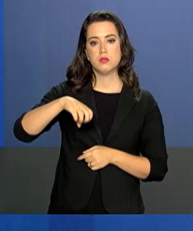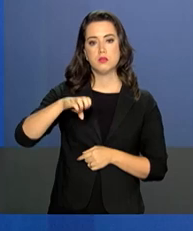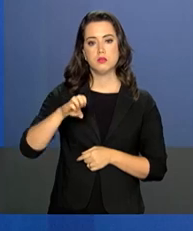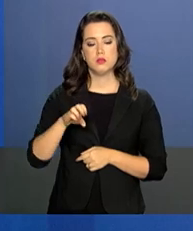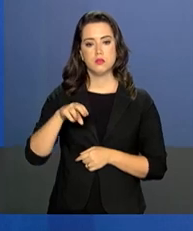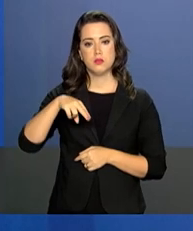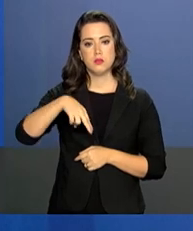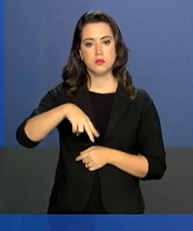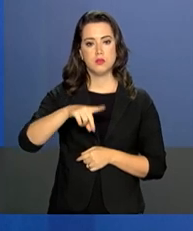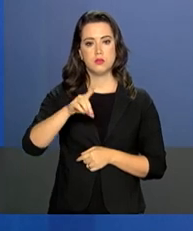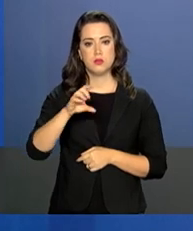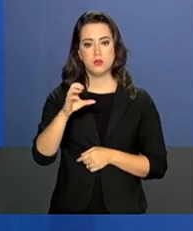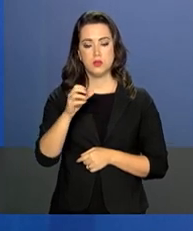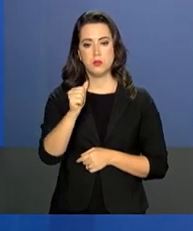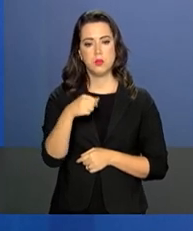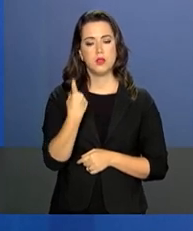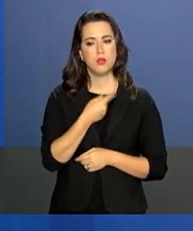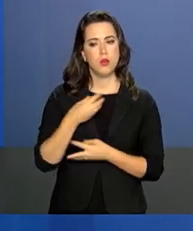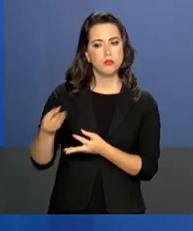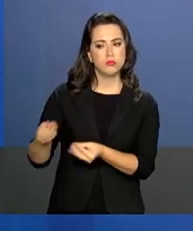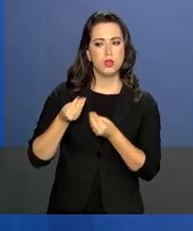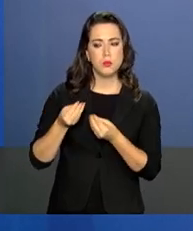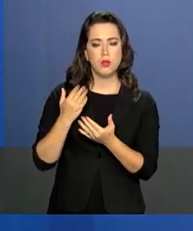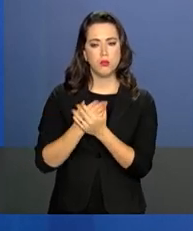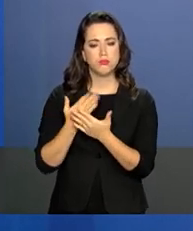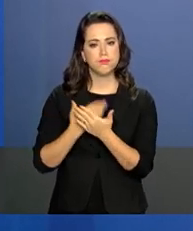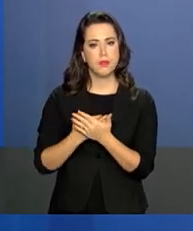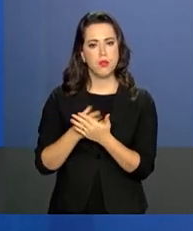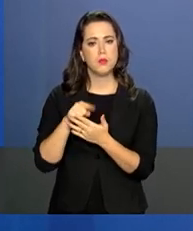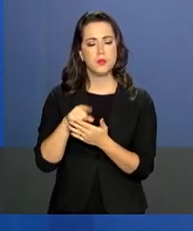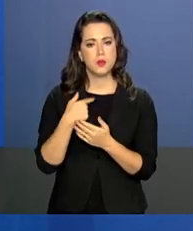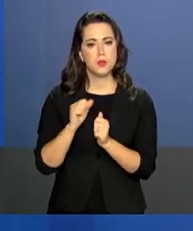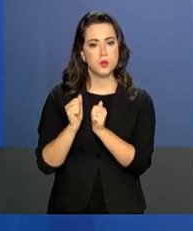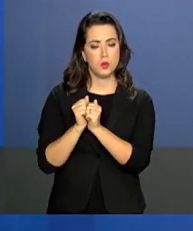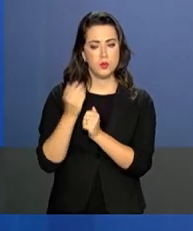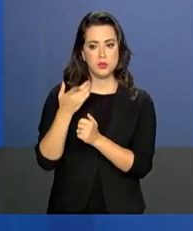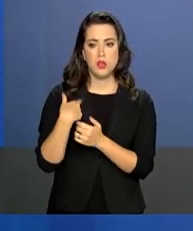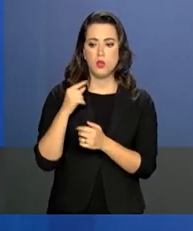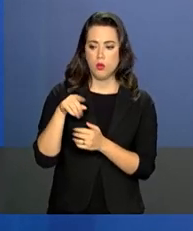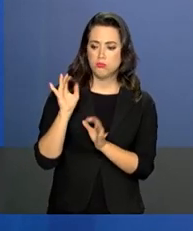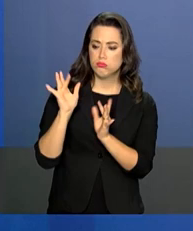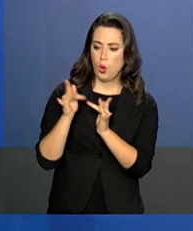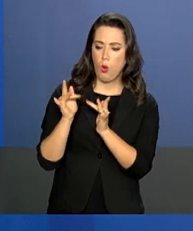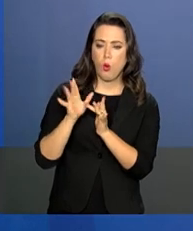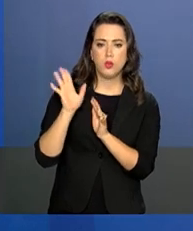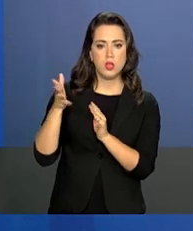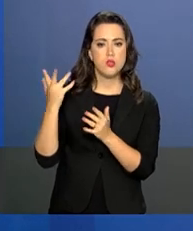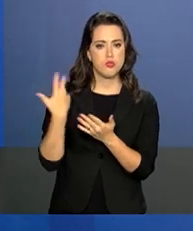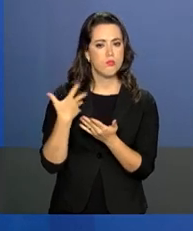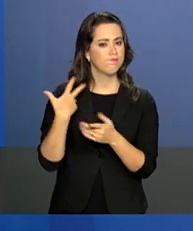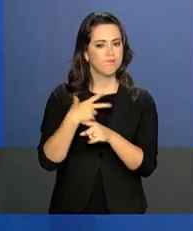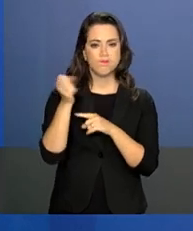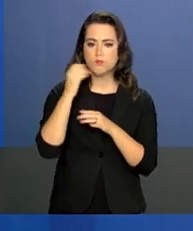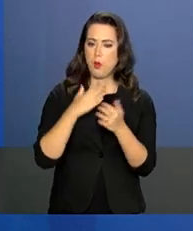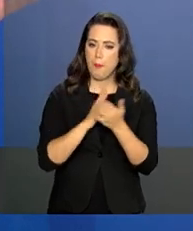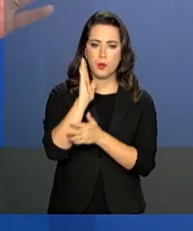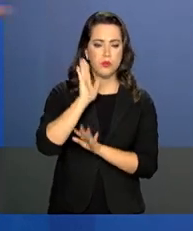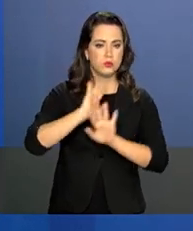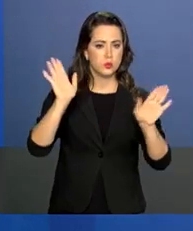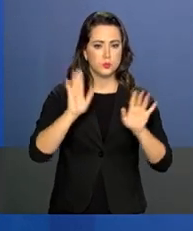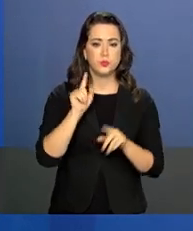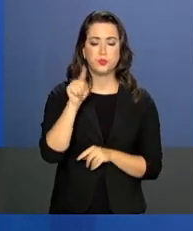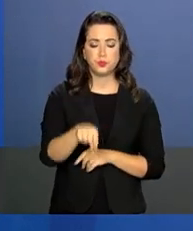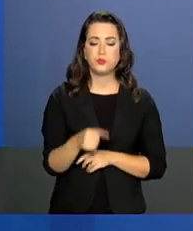a proposta nós já realizamos e hoje ela já produz resultados substanciosos um